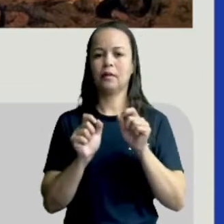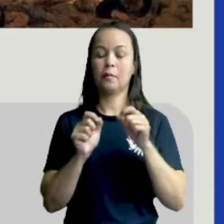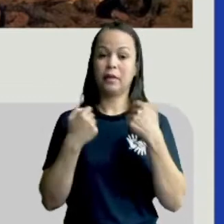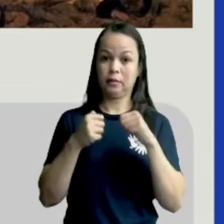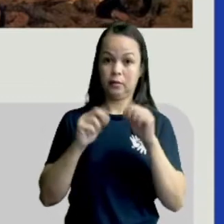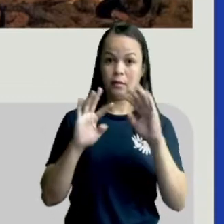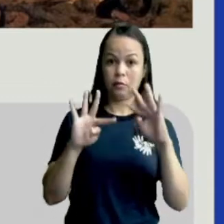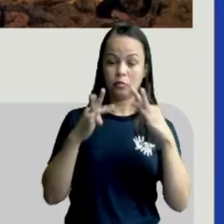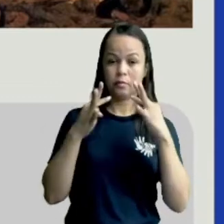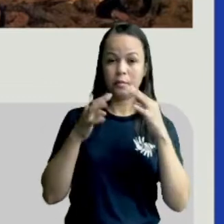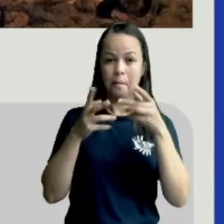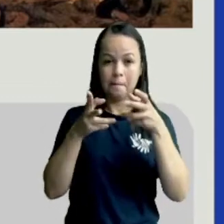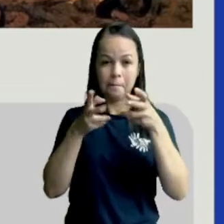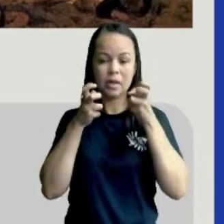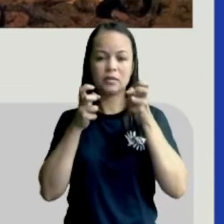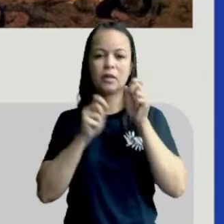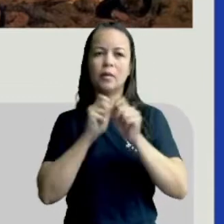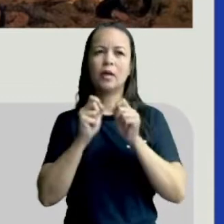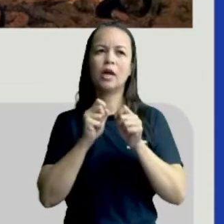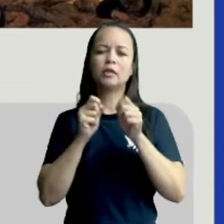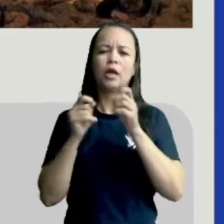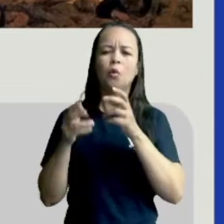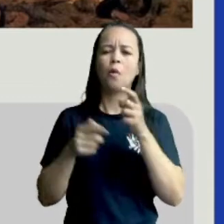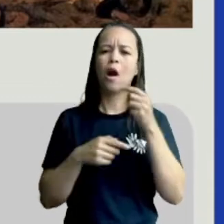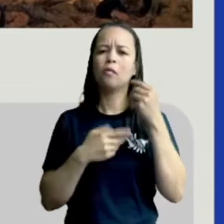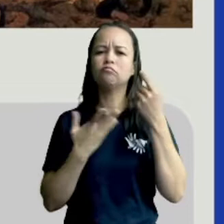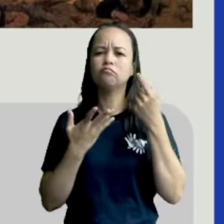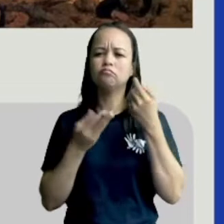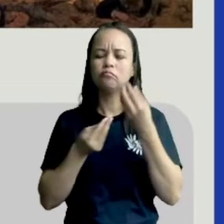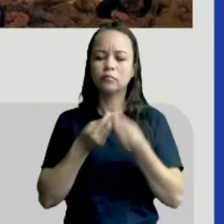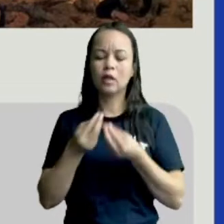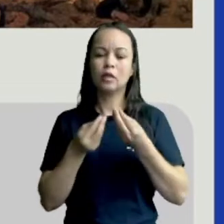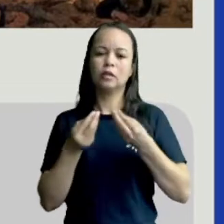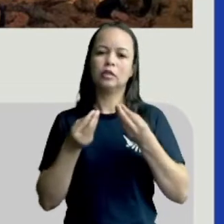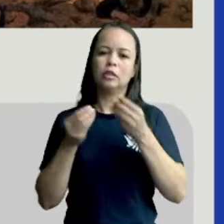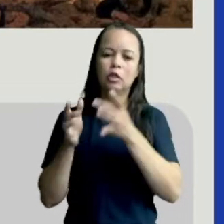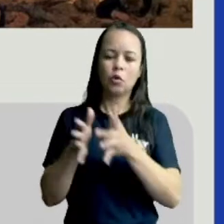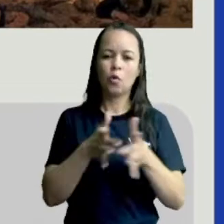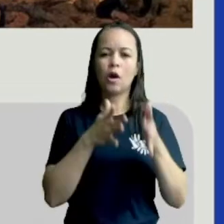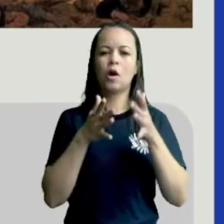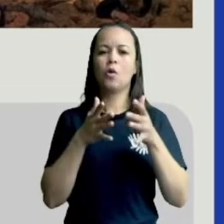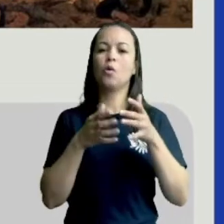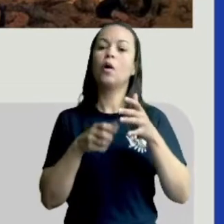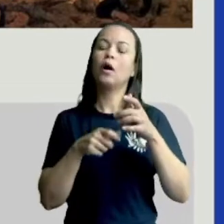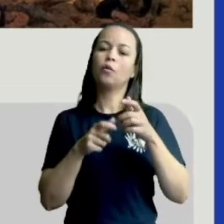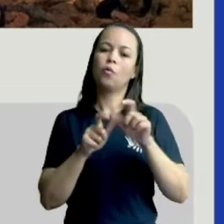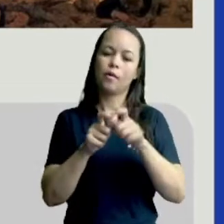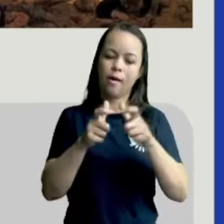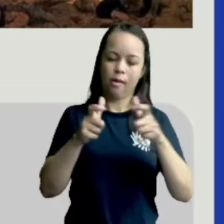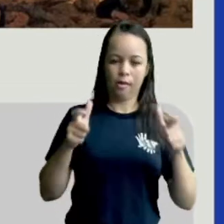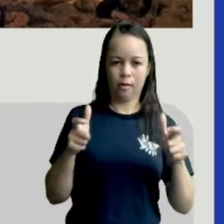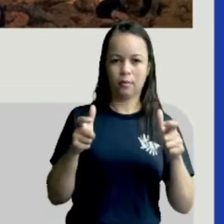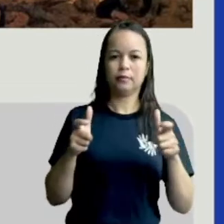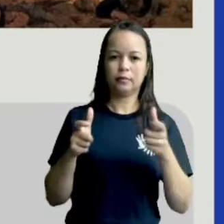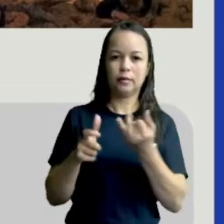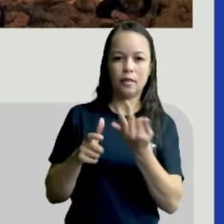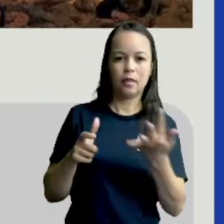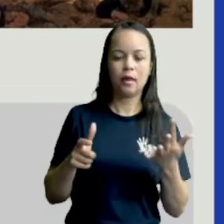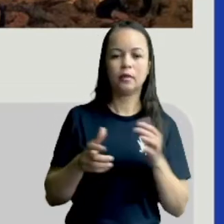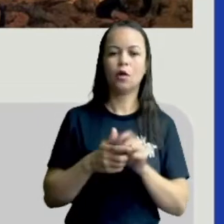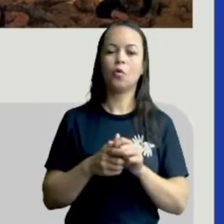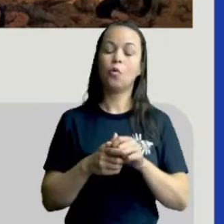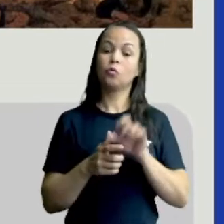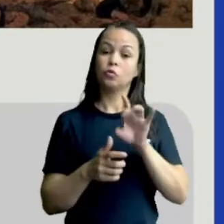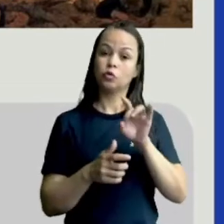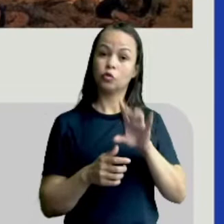ele está tendo uma noção de que havia uma quantidade um pouquinho maior, tá? Com apenas 200